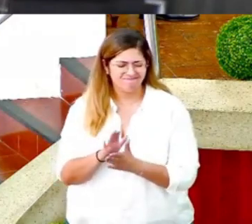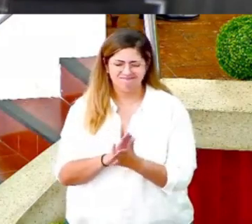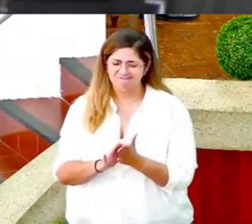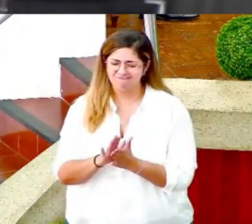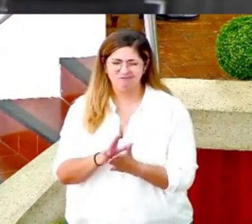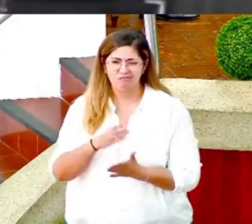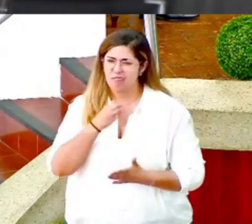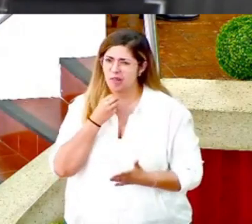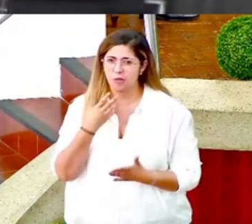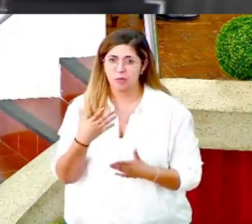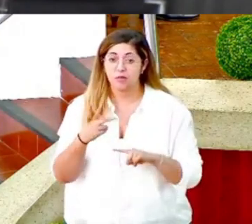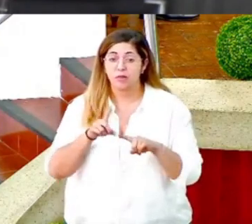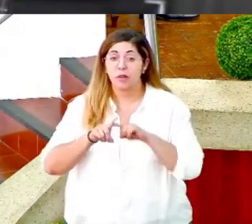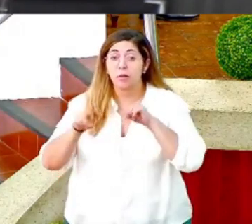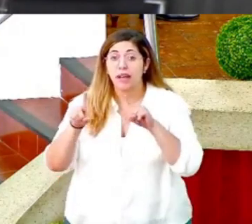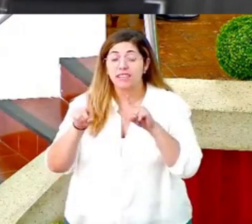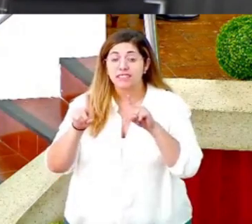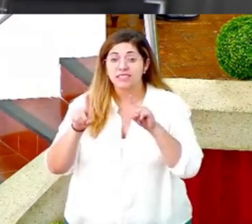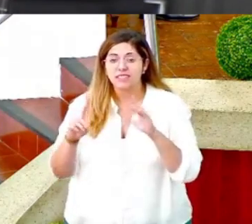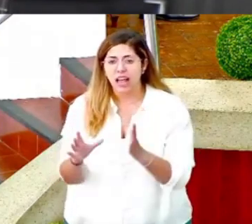palavra de Deus